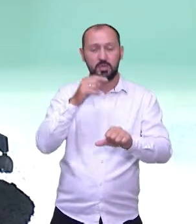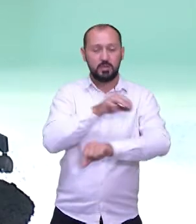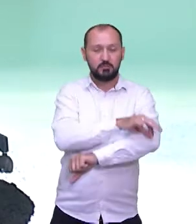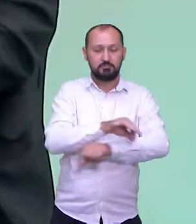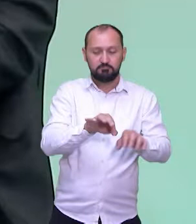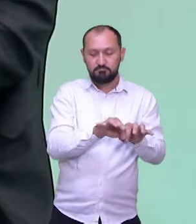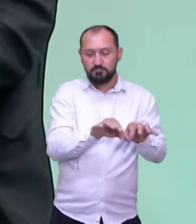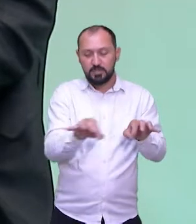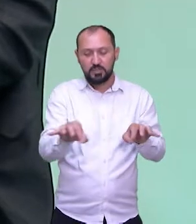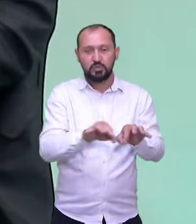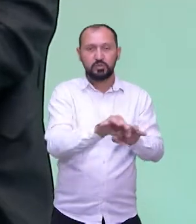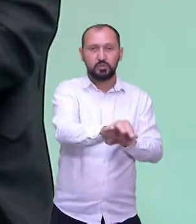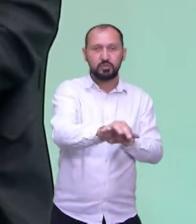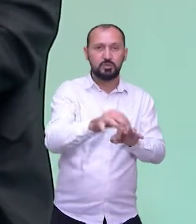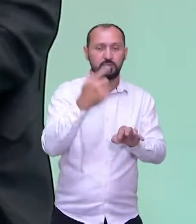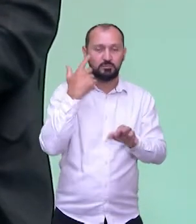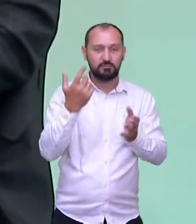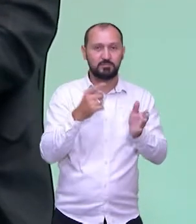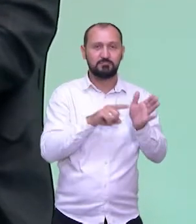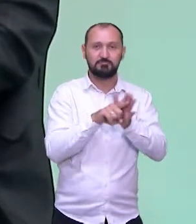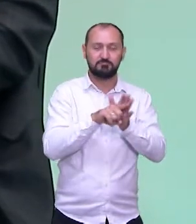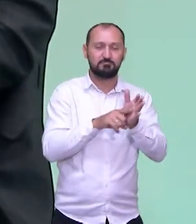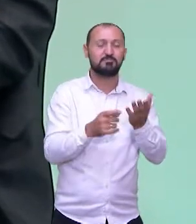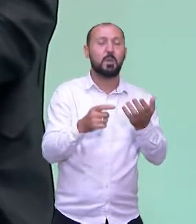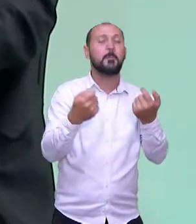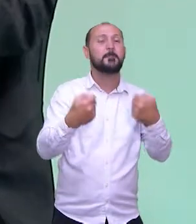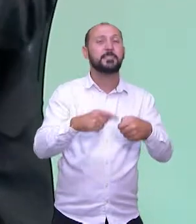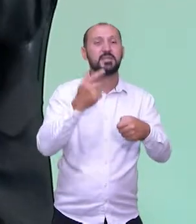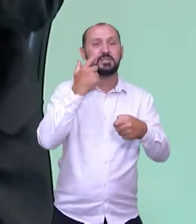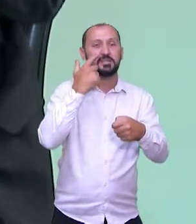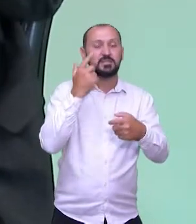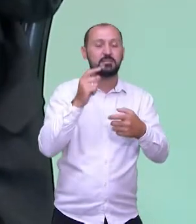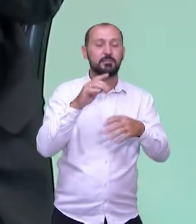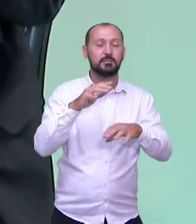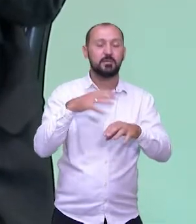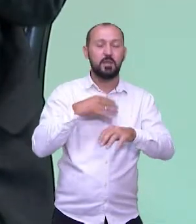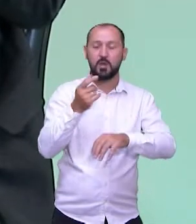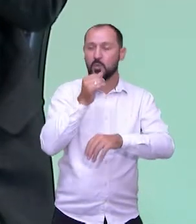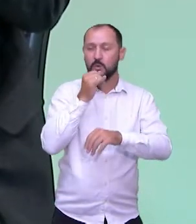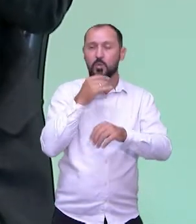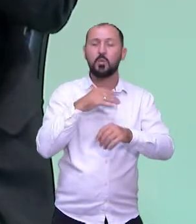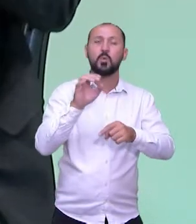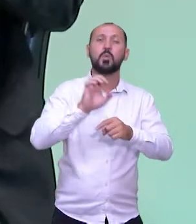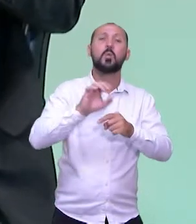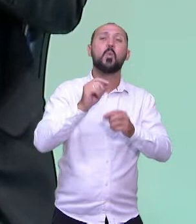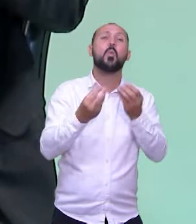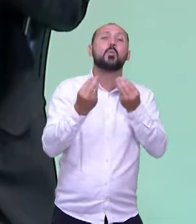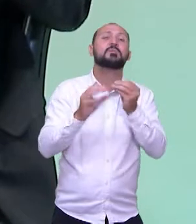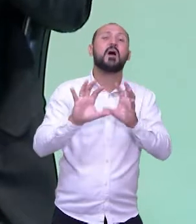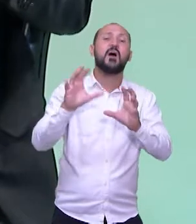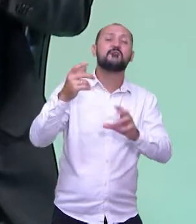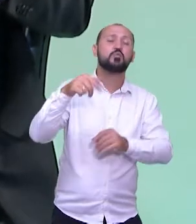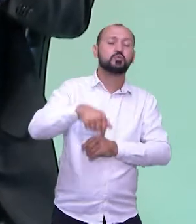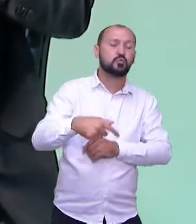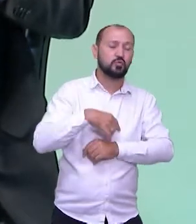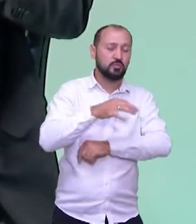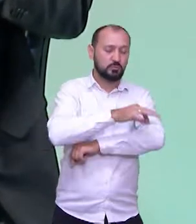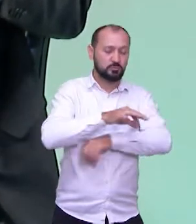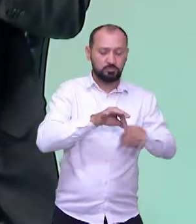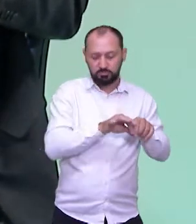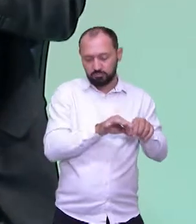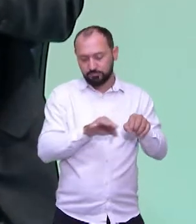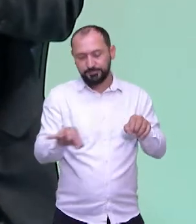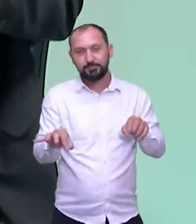consegue medir, aquilo que a gente consegue aferir. Eu preciso colocar uma régua para entender o status quo, como está funcionando